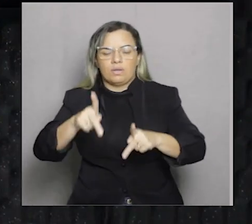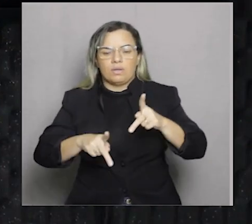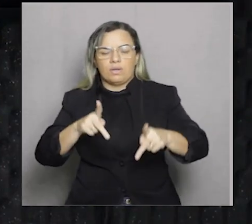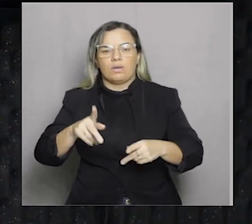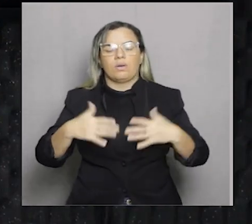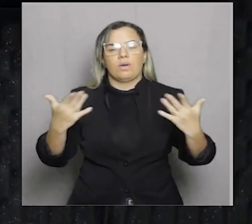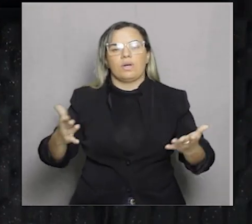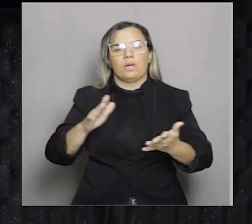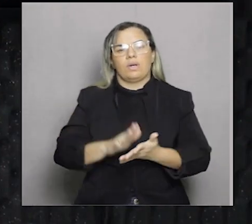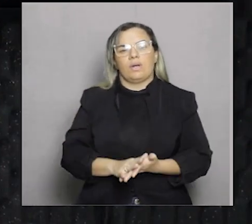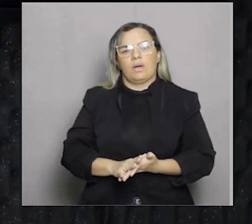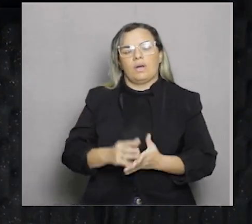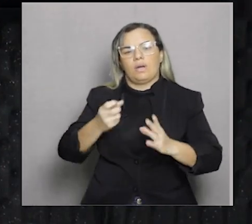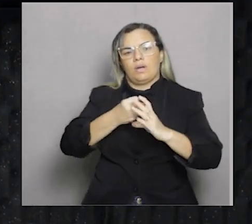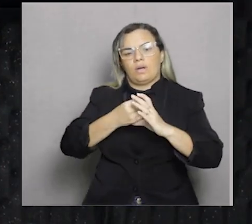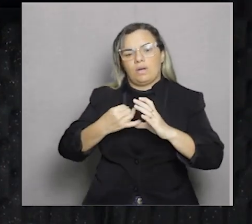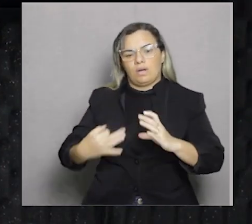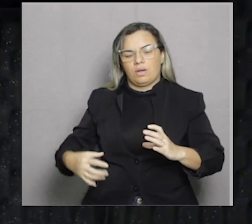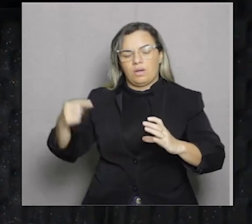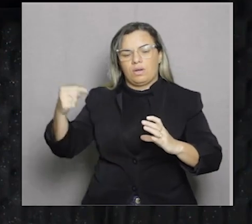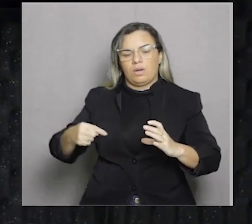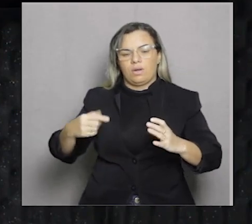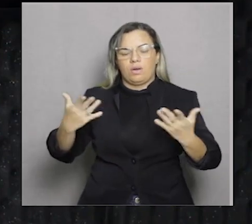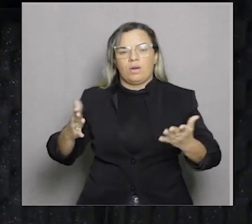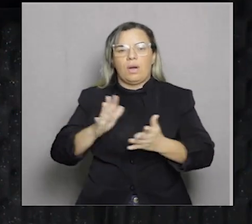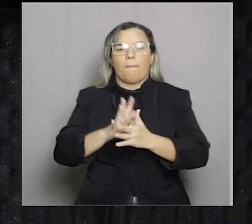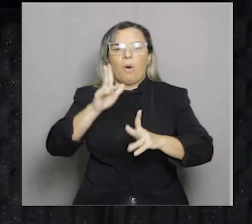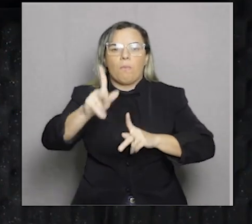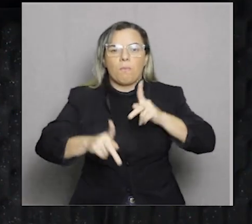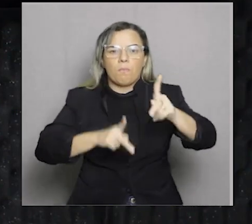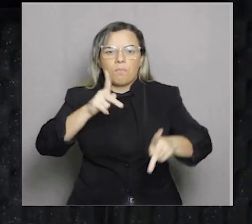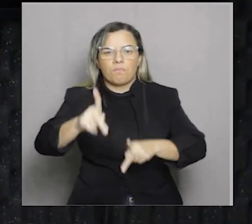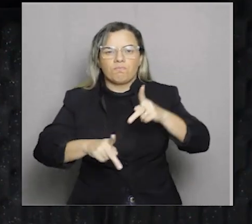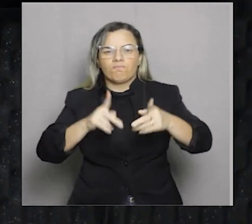assumir um caráter acentuadamente popular.